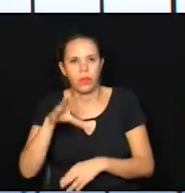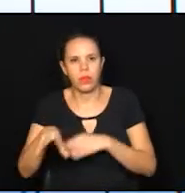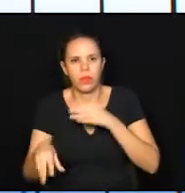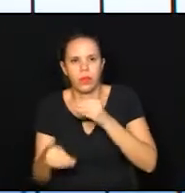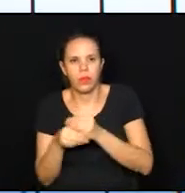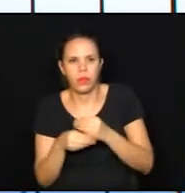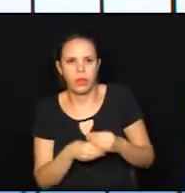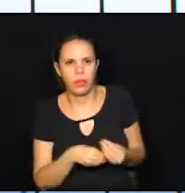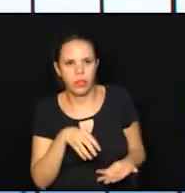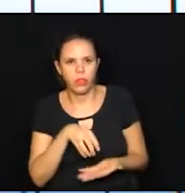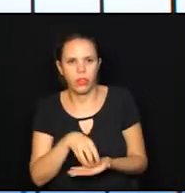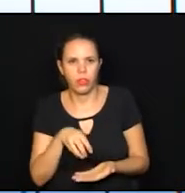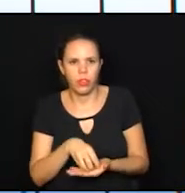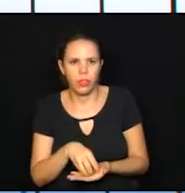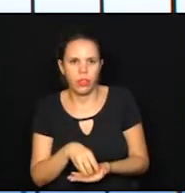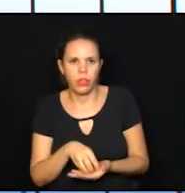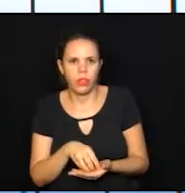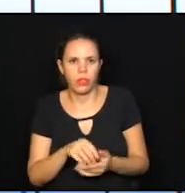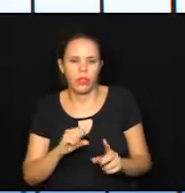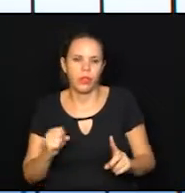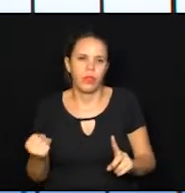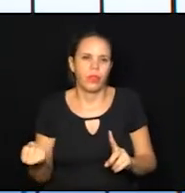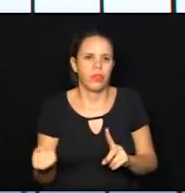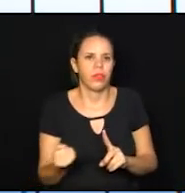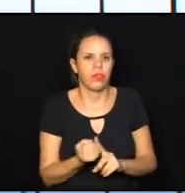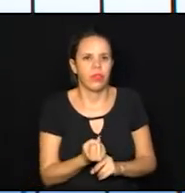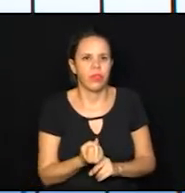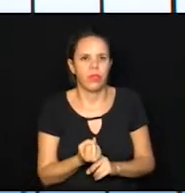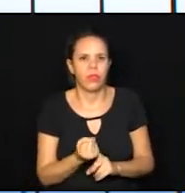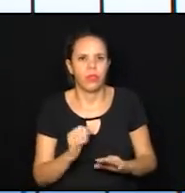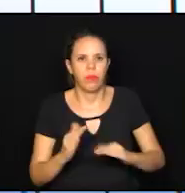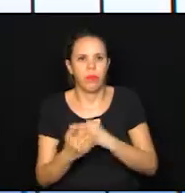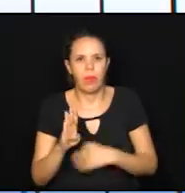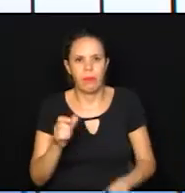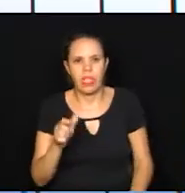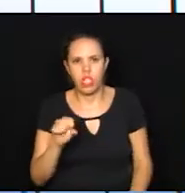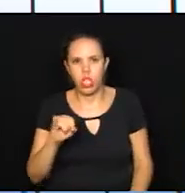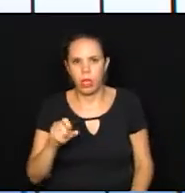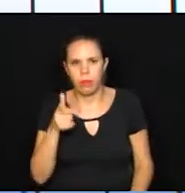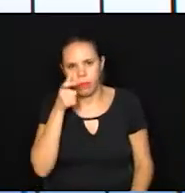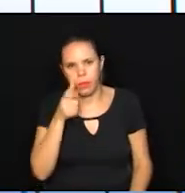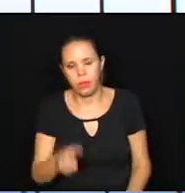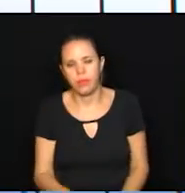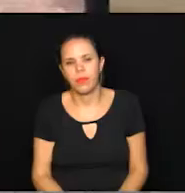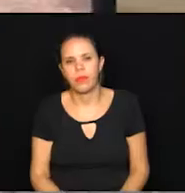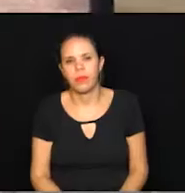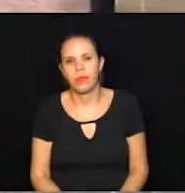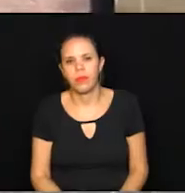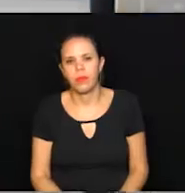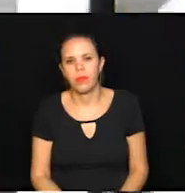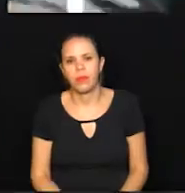instalação de um Centro Regional de Assistência Social ali no Jardim Bassoli. Acompanhe.